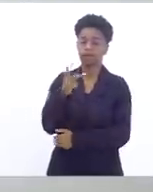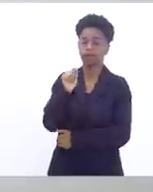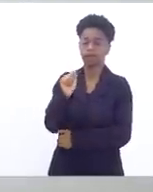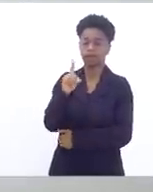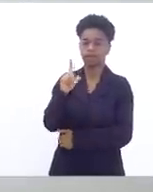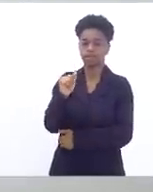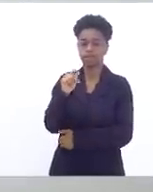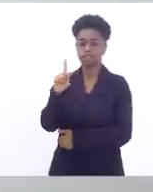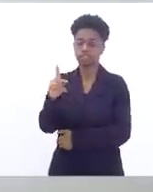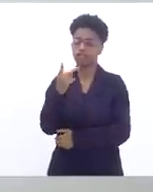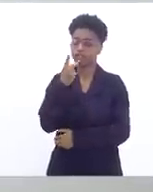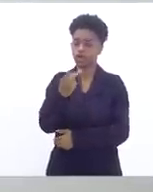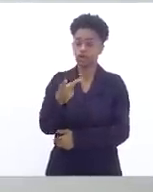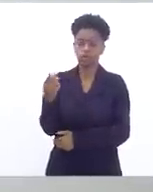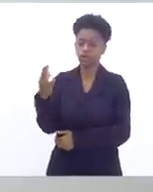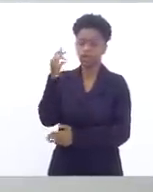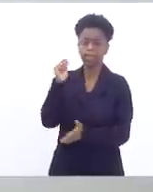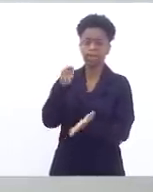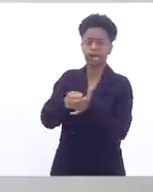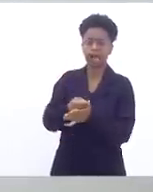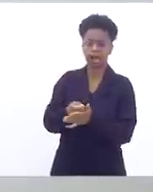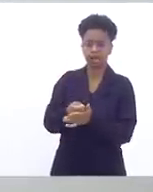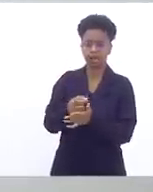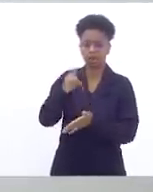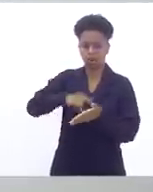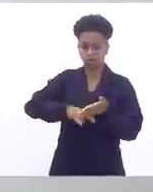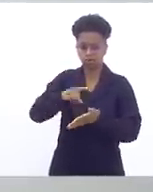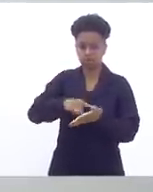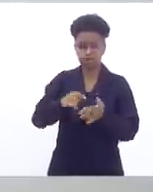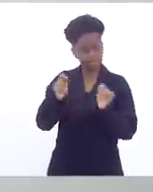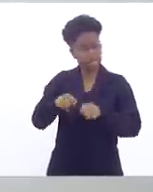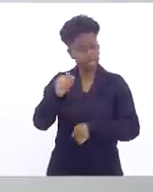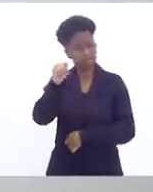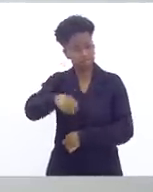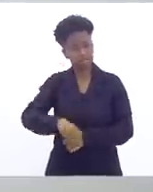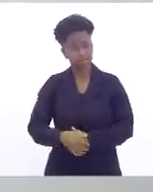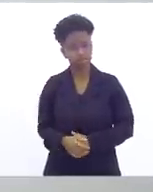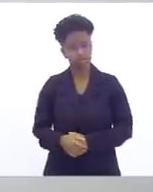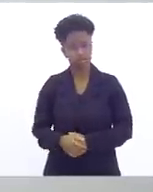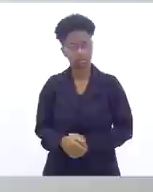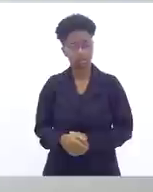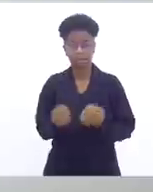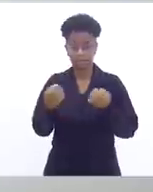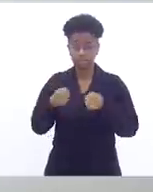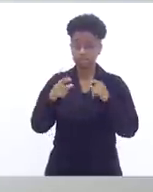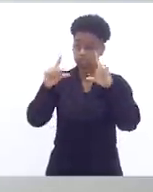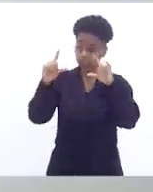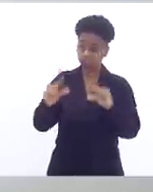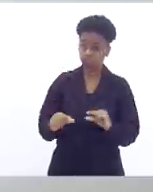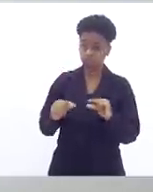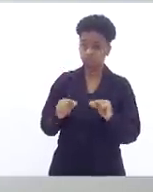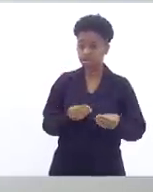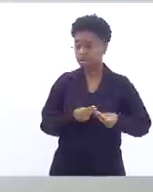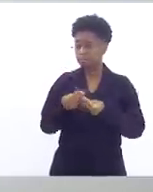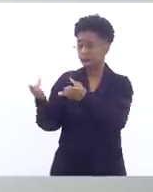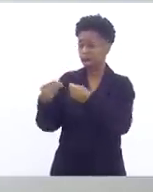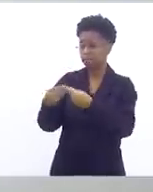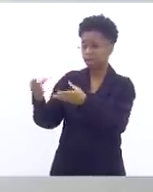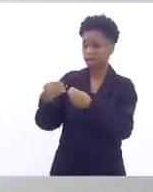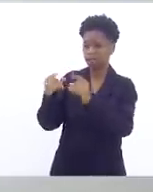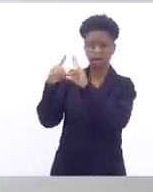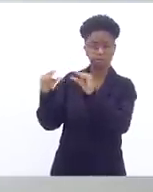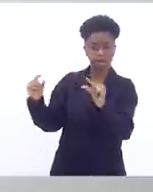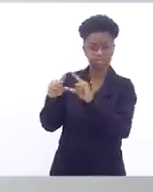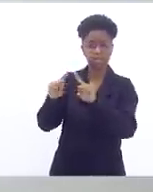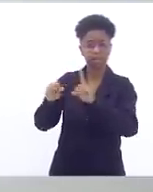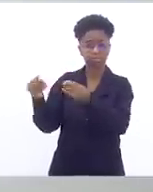impagável a conta impagável como é pagável sim basta que começa a diminuir tanto que leva para Brasília e tão pouco